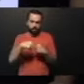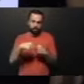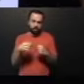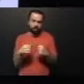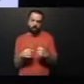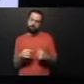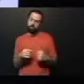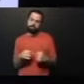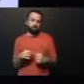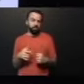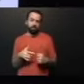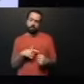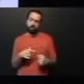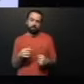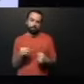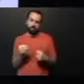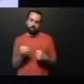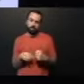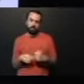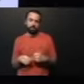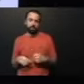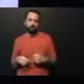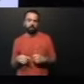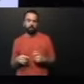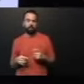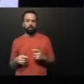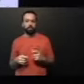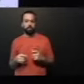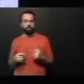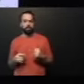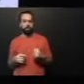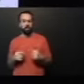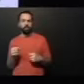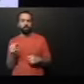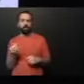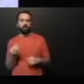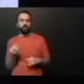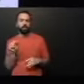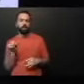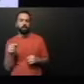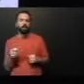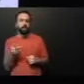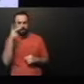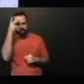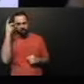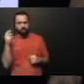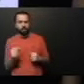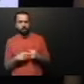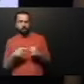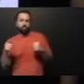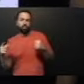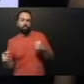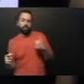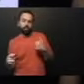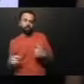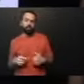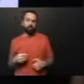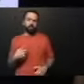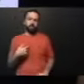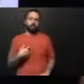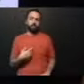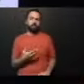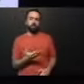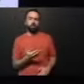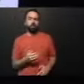ninguém. Engraçadinho. Então, quem está fora do aparelho? Ah, agora melhorou. Estou eu para